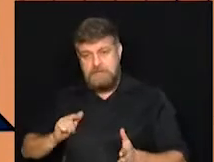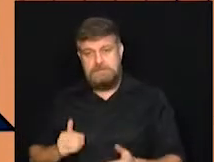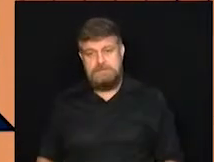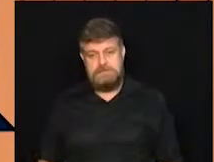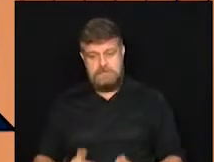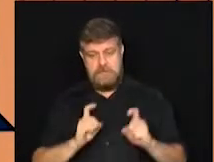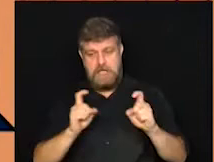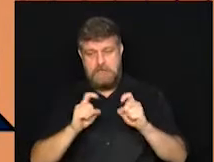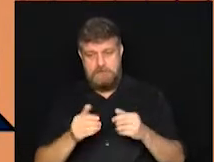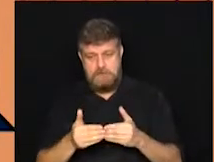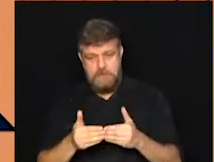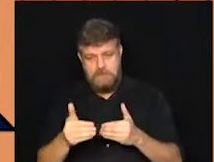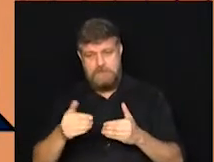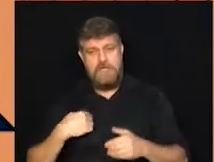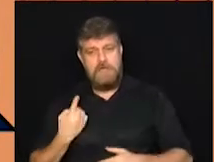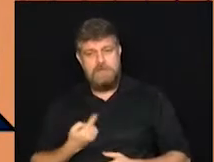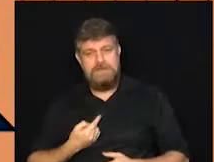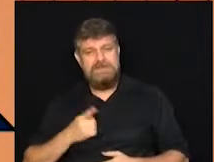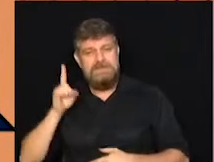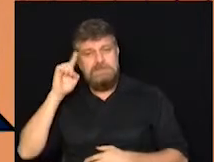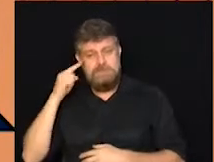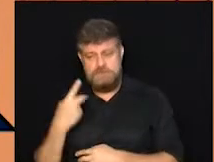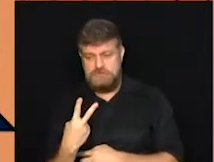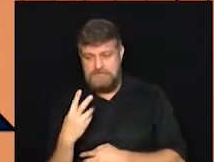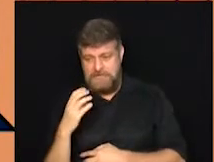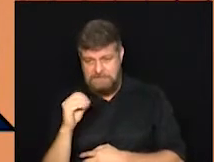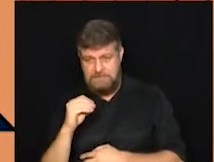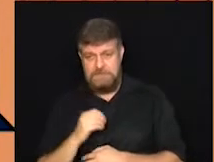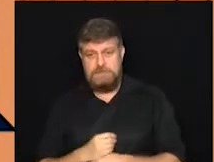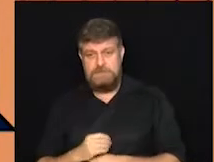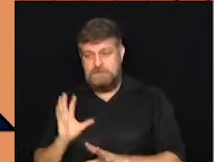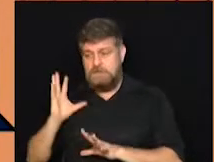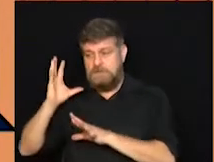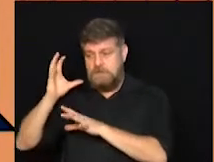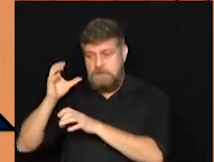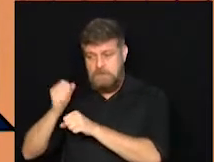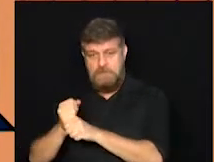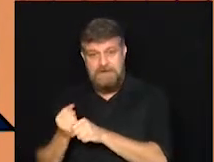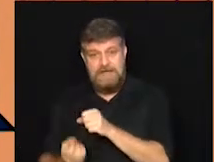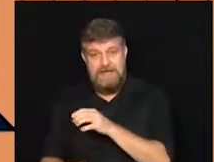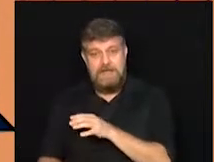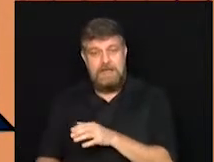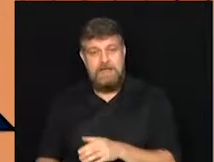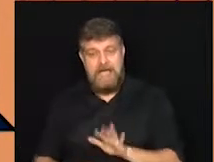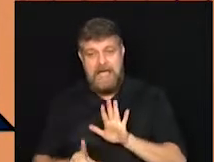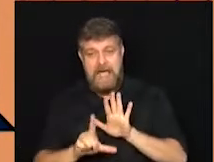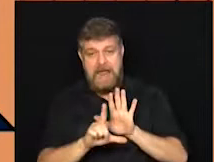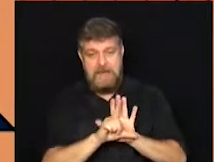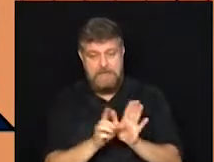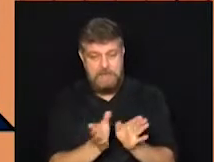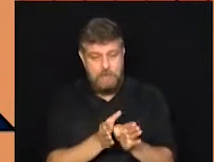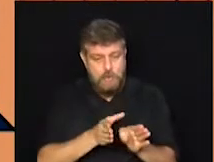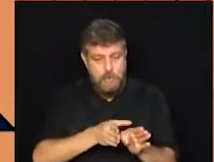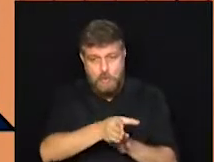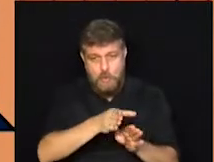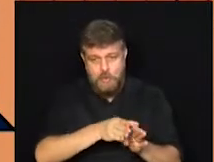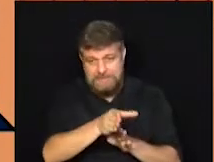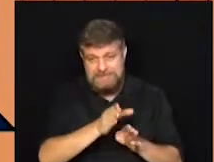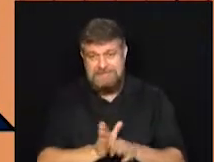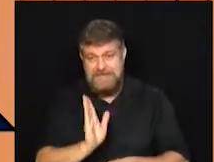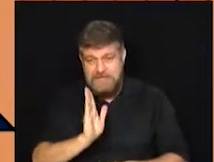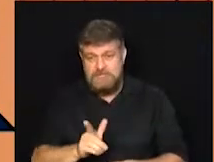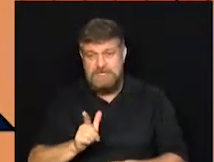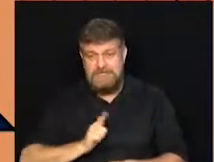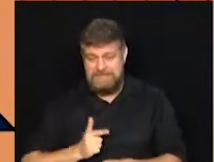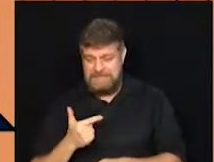no último dia 20, completou 20 anos da lei do Conselho. Então, essa lei que é importantíssima